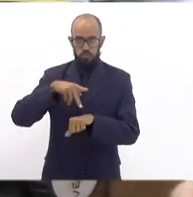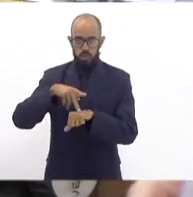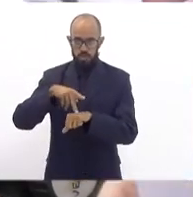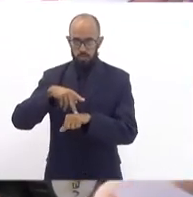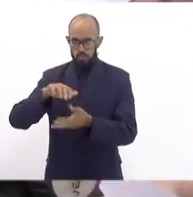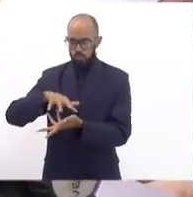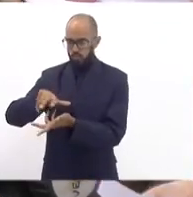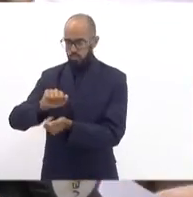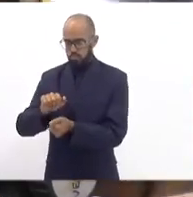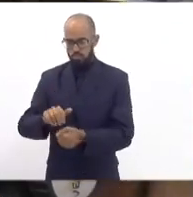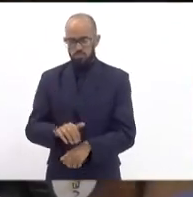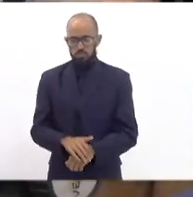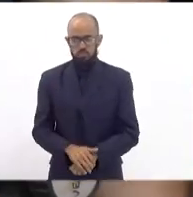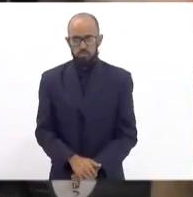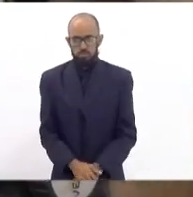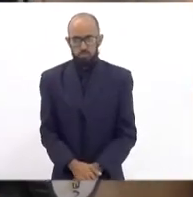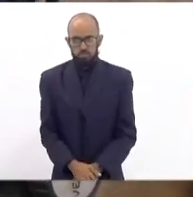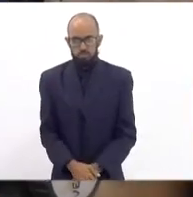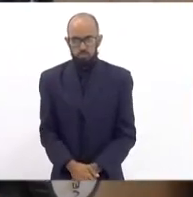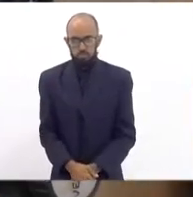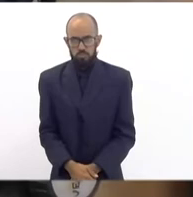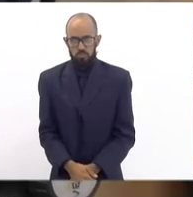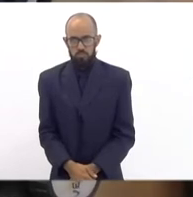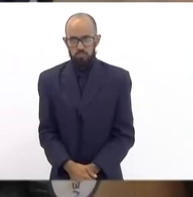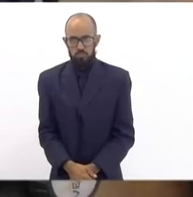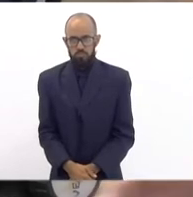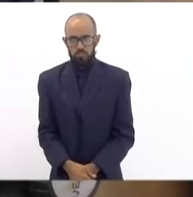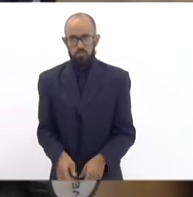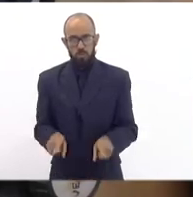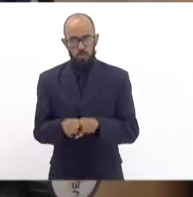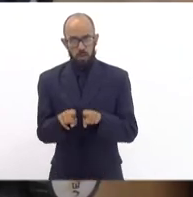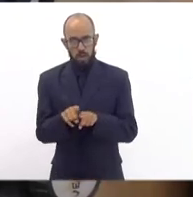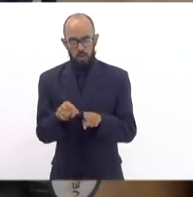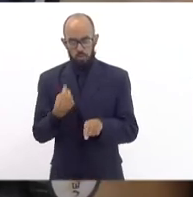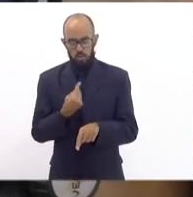muito, né? Inclusive o nosso.